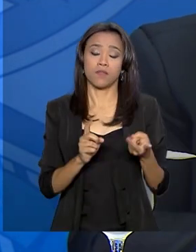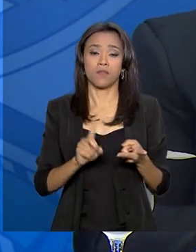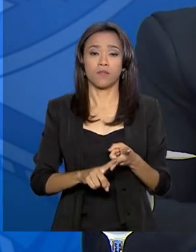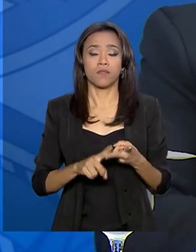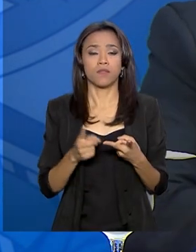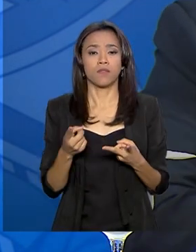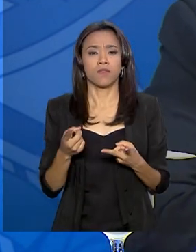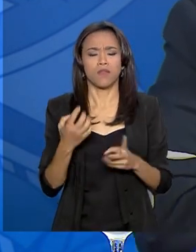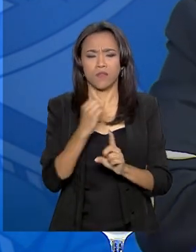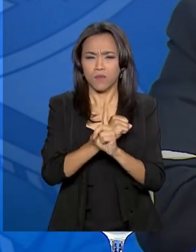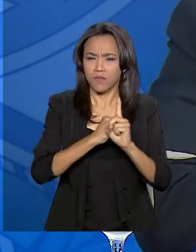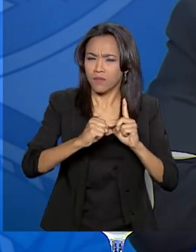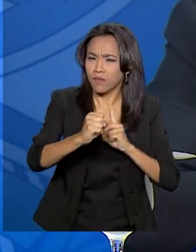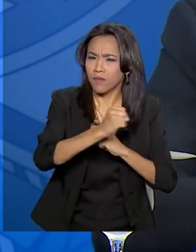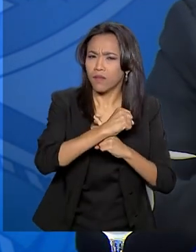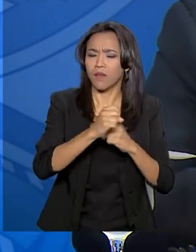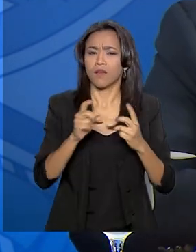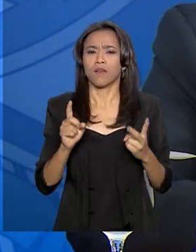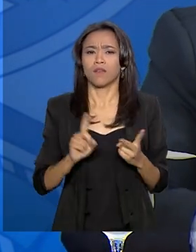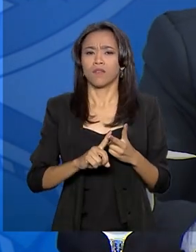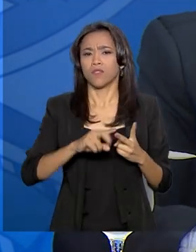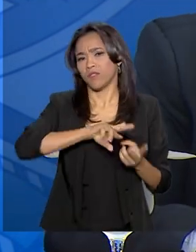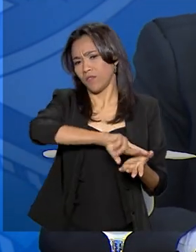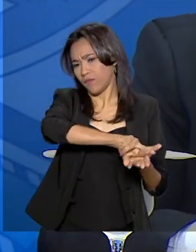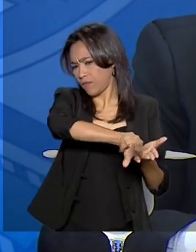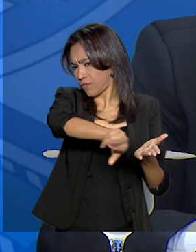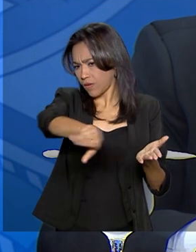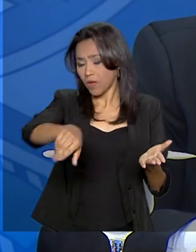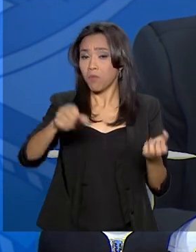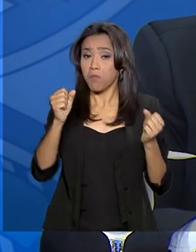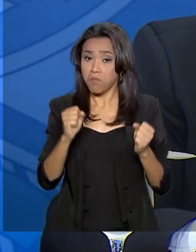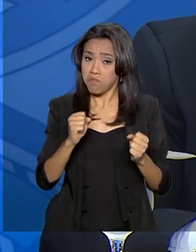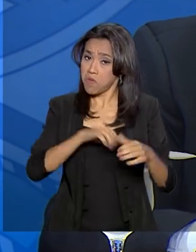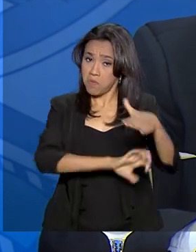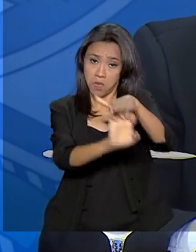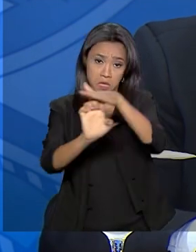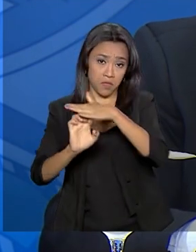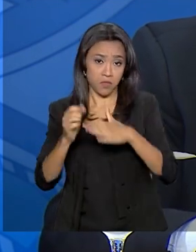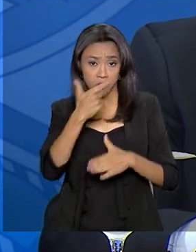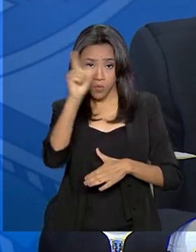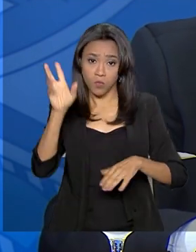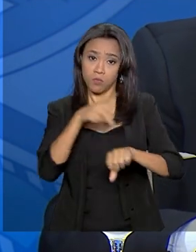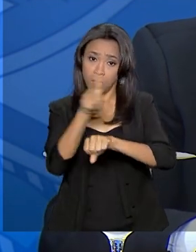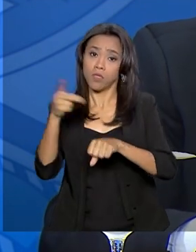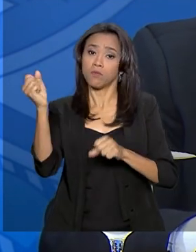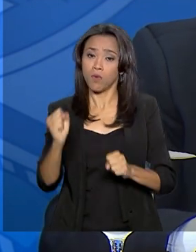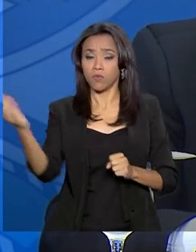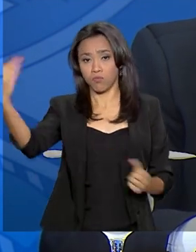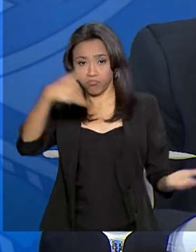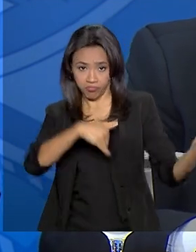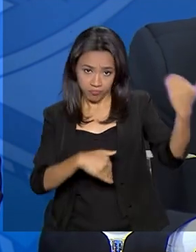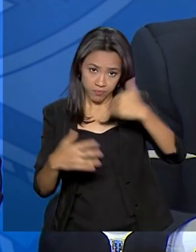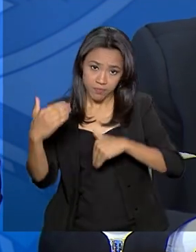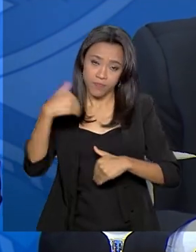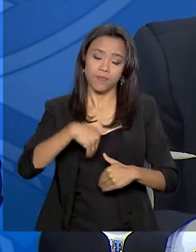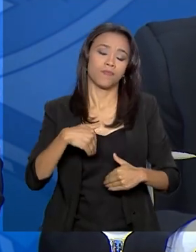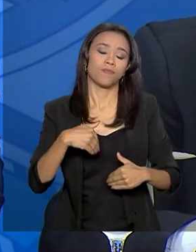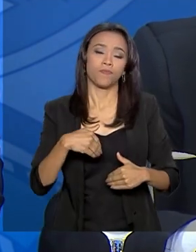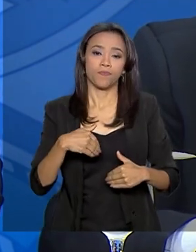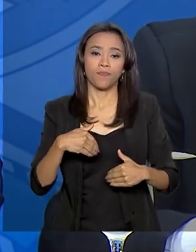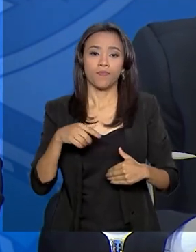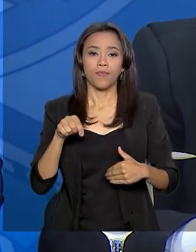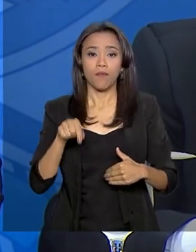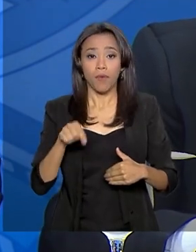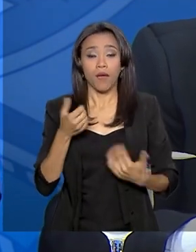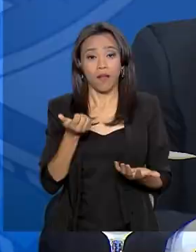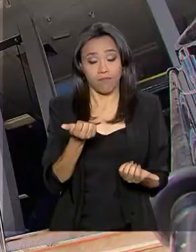brasileira e investidores internacionais possam participar da prestação de serviços à